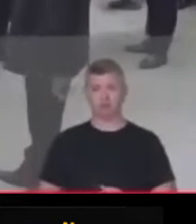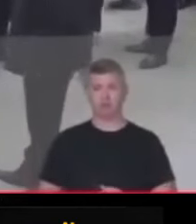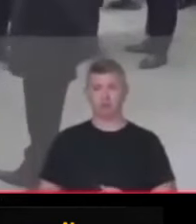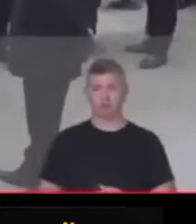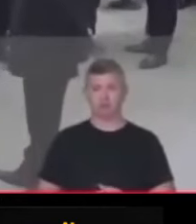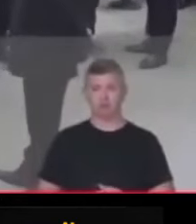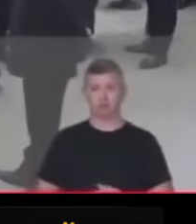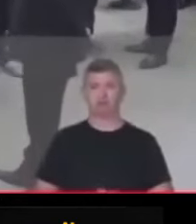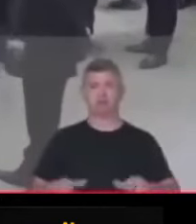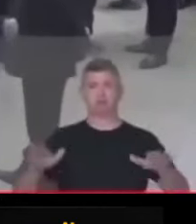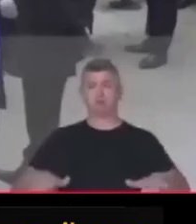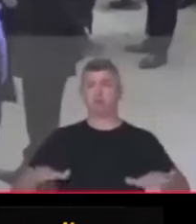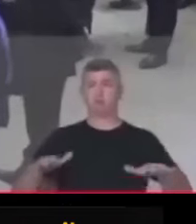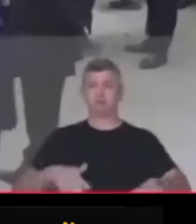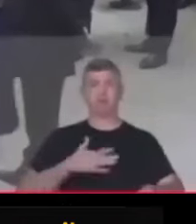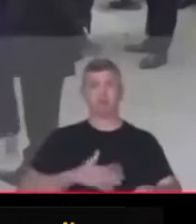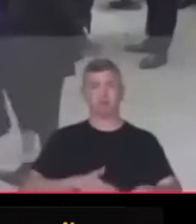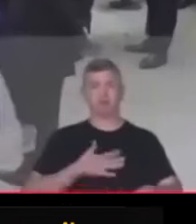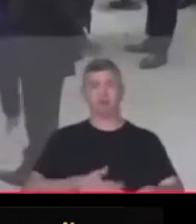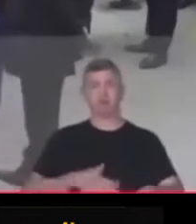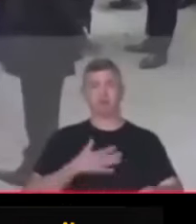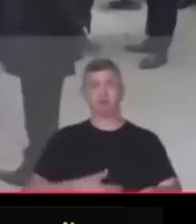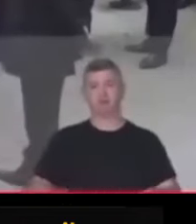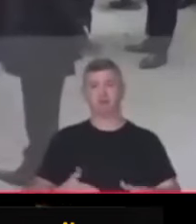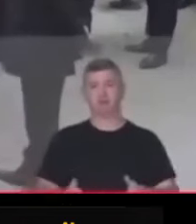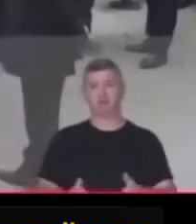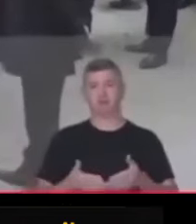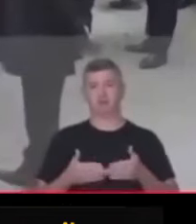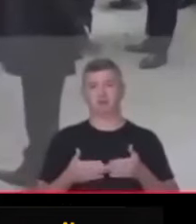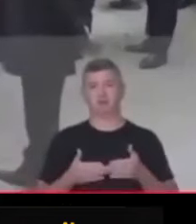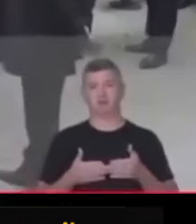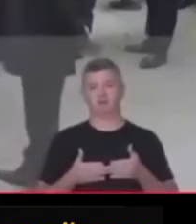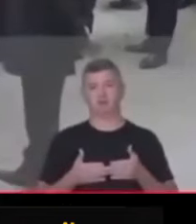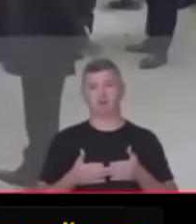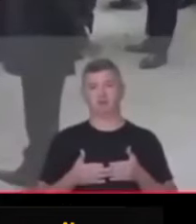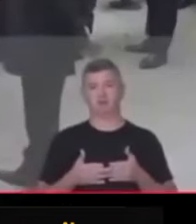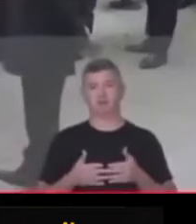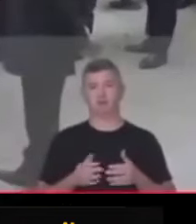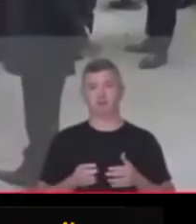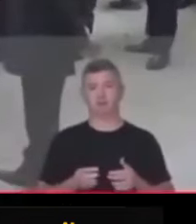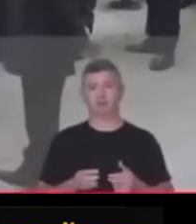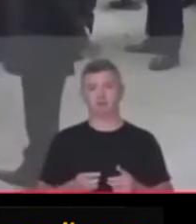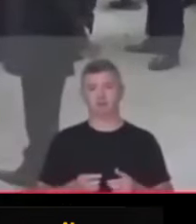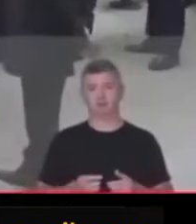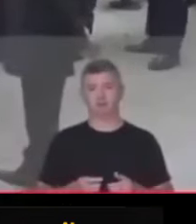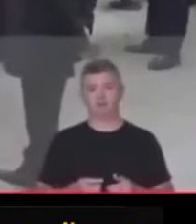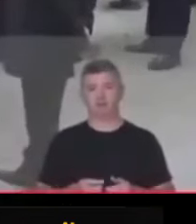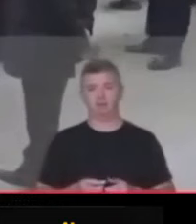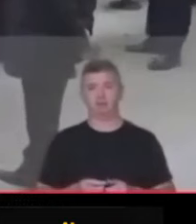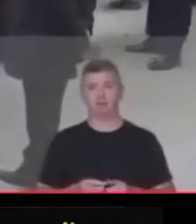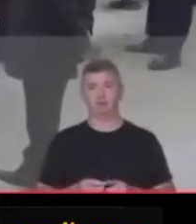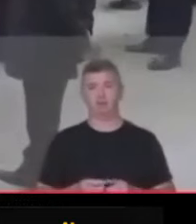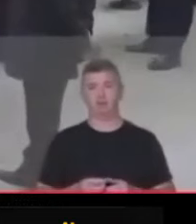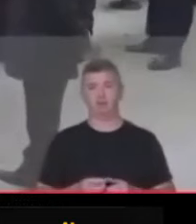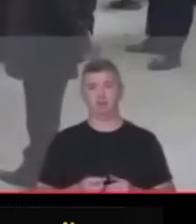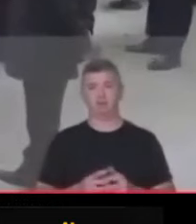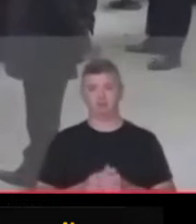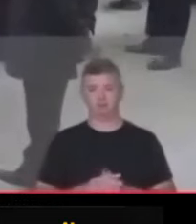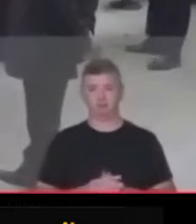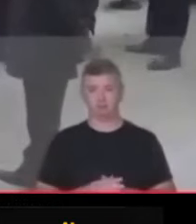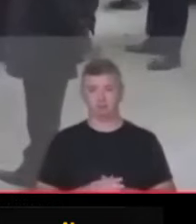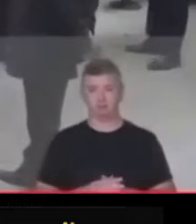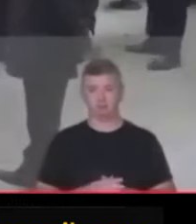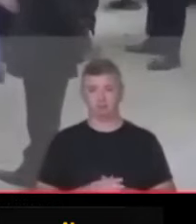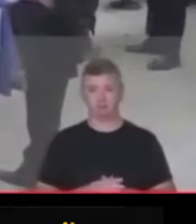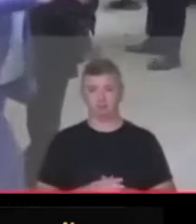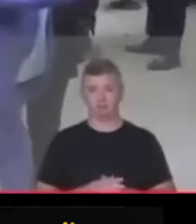ter calma nessa hora. Presidente. Vamos ter calma nessa hora, por favor, senhor presidente, questão de ordem com base no artigo 17. Ok, tem vergonha palavra, não, artigo fez 17.